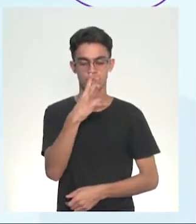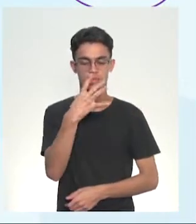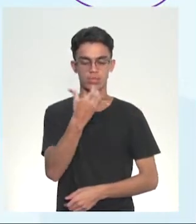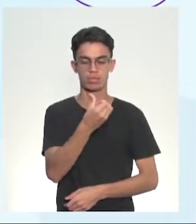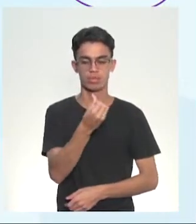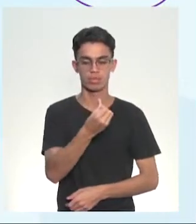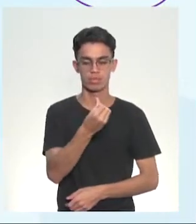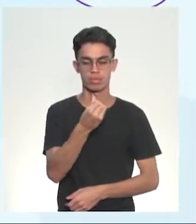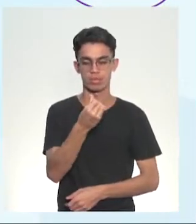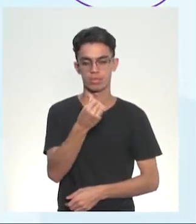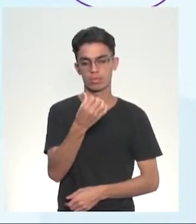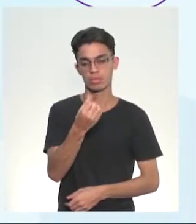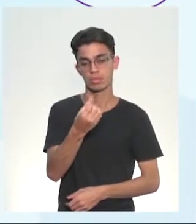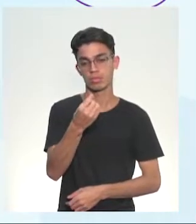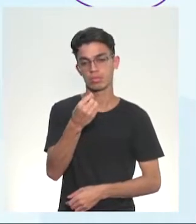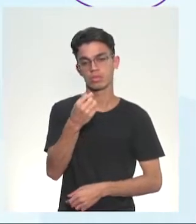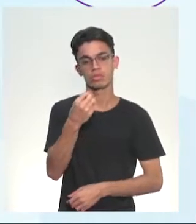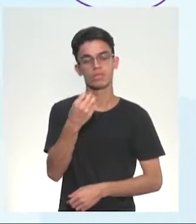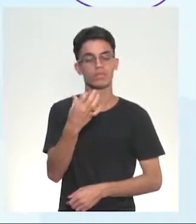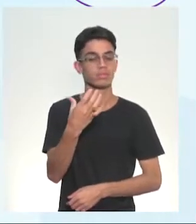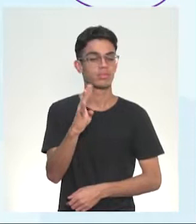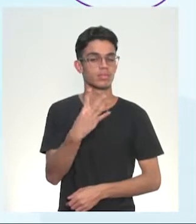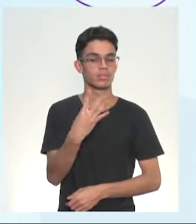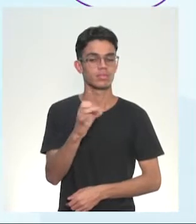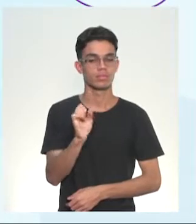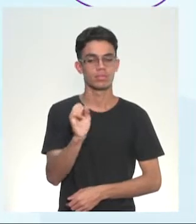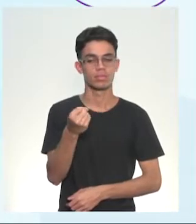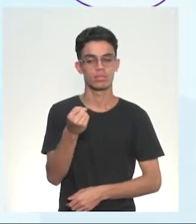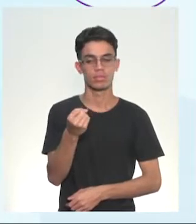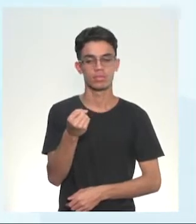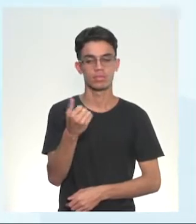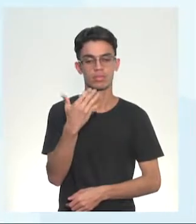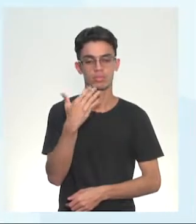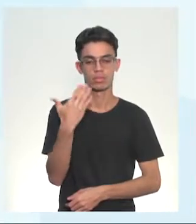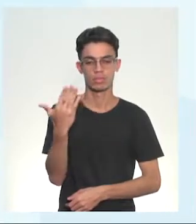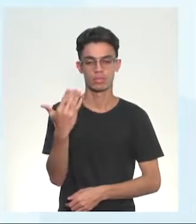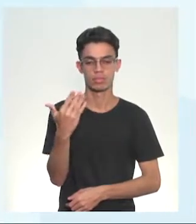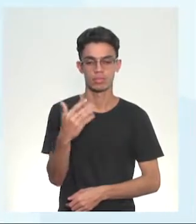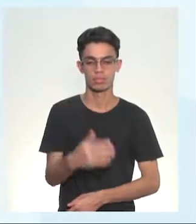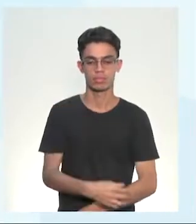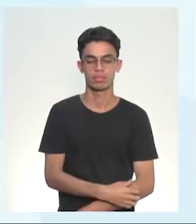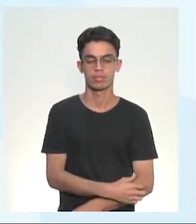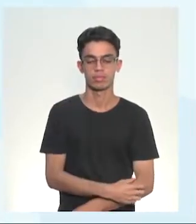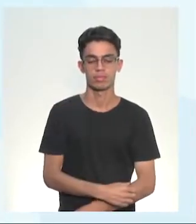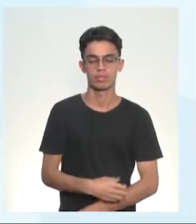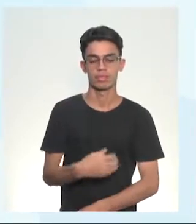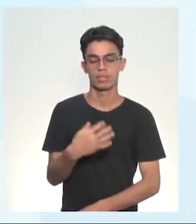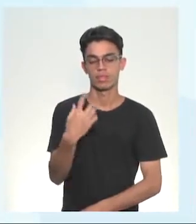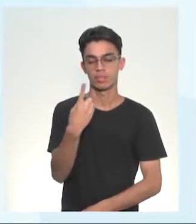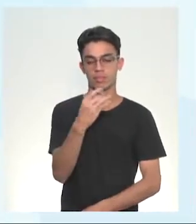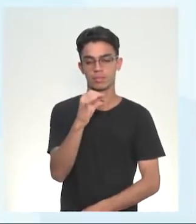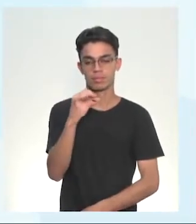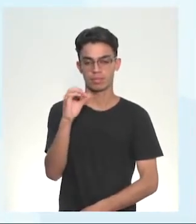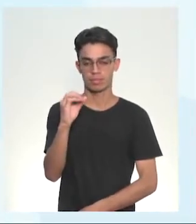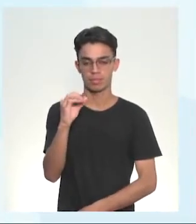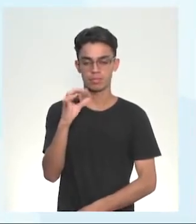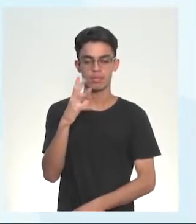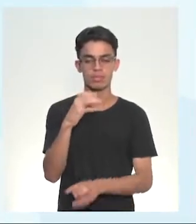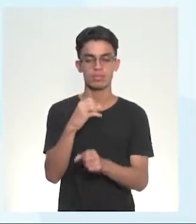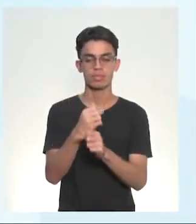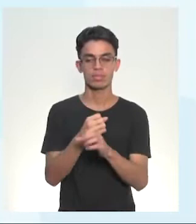vezes 8. 48. Então, se a prova valesse 10, a nota da